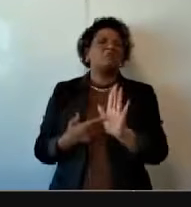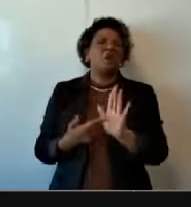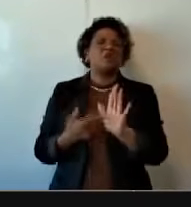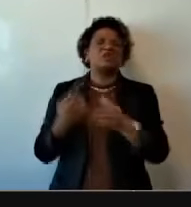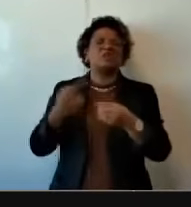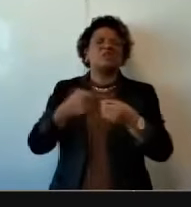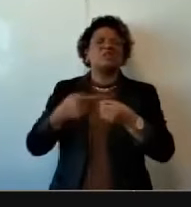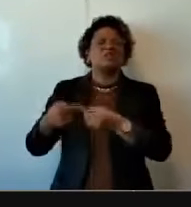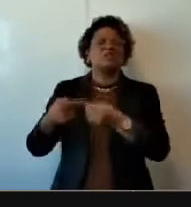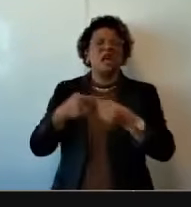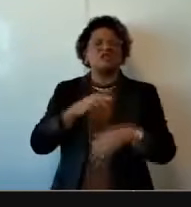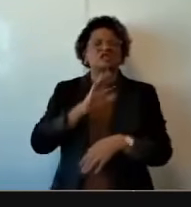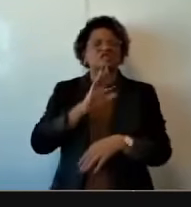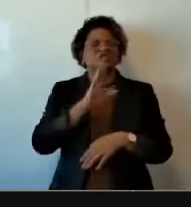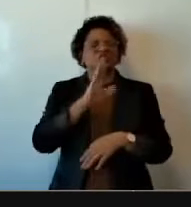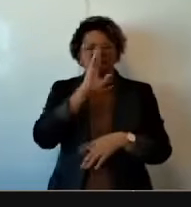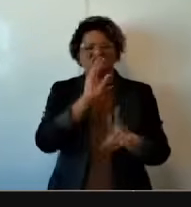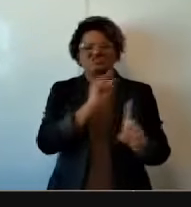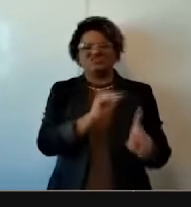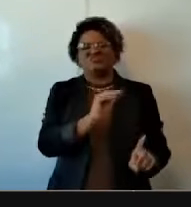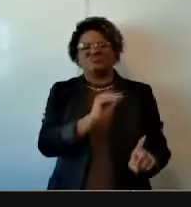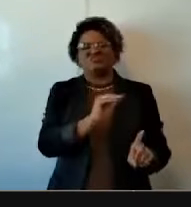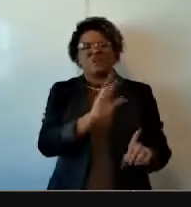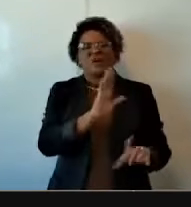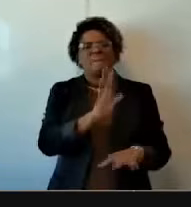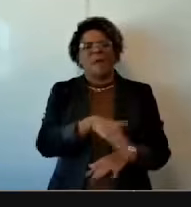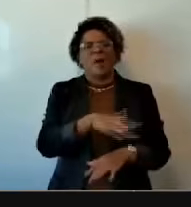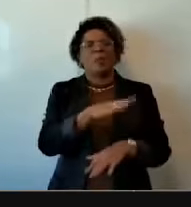E a gente quer uma cidade bem cuidada, a gente